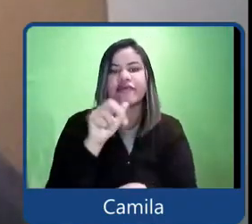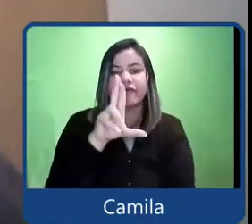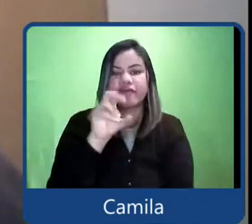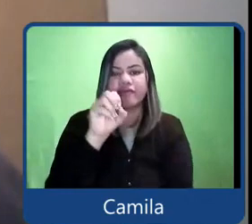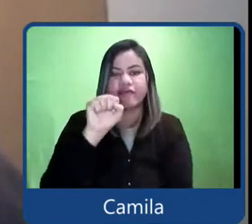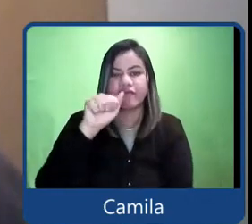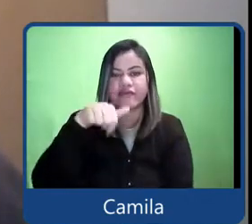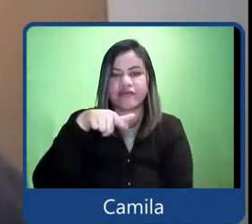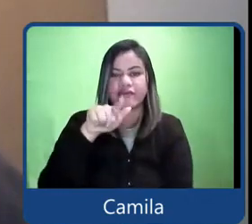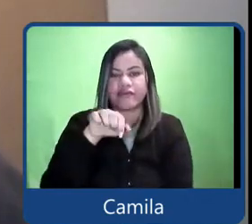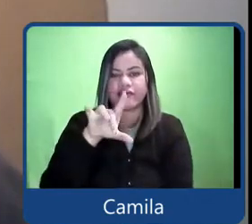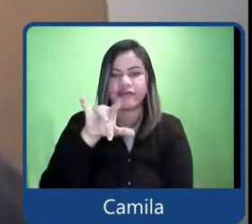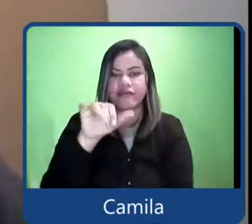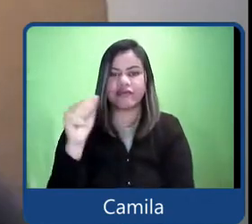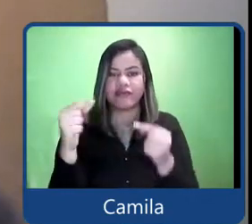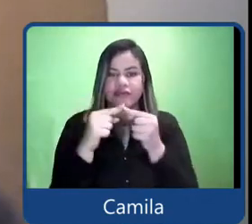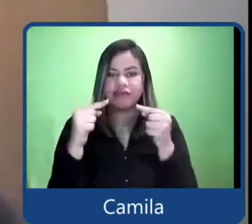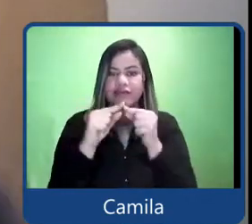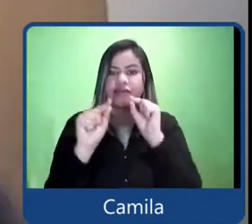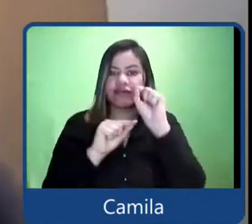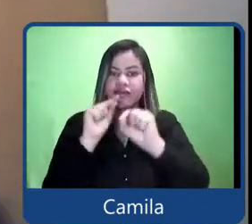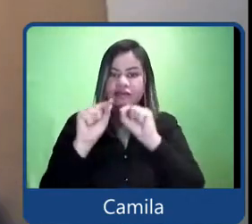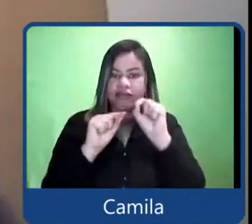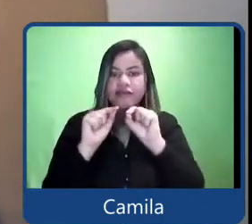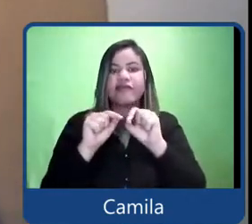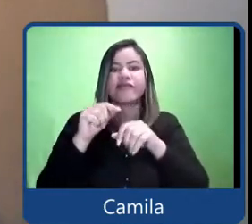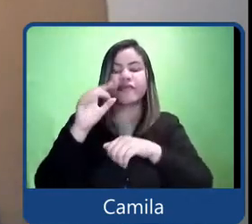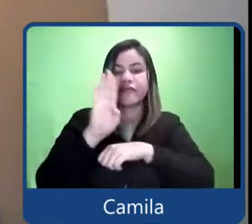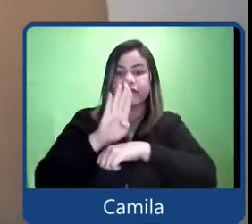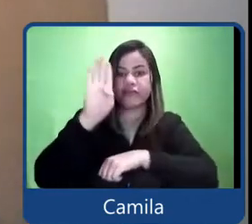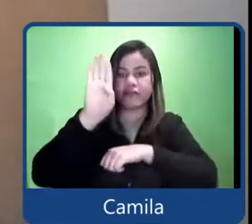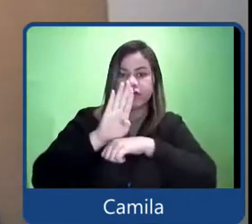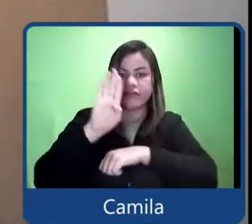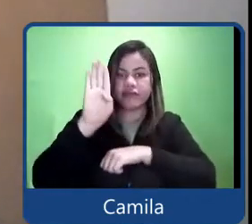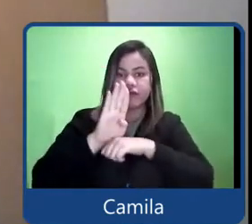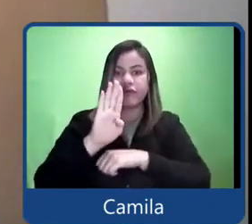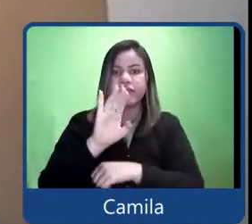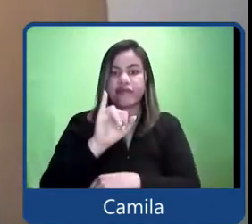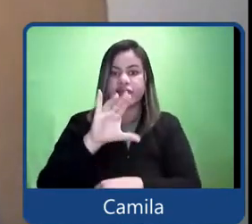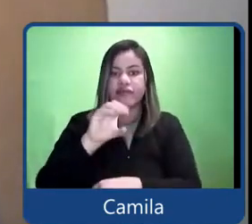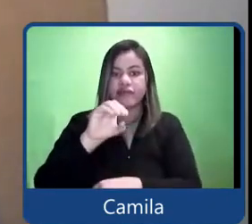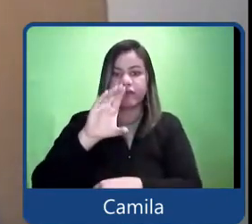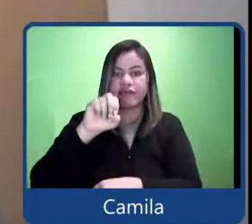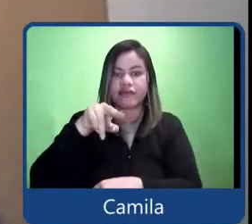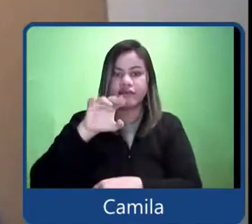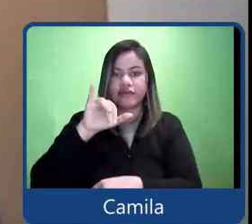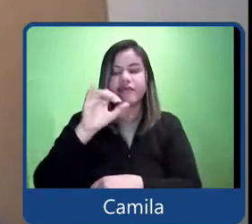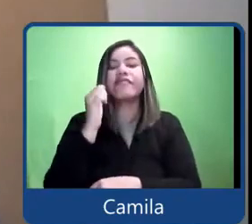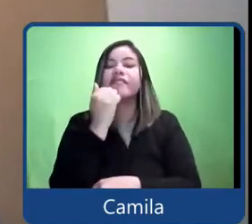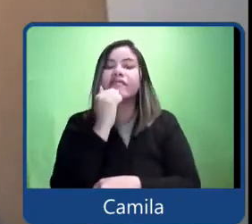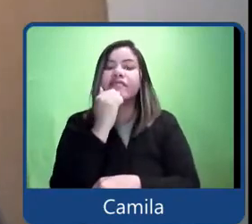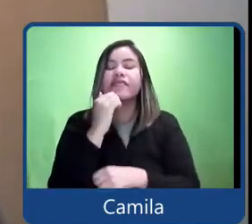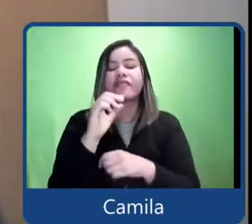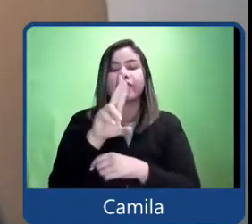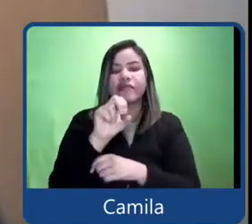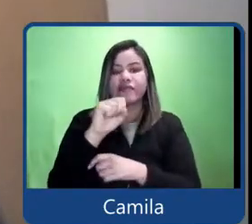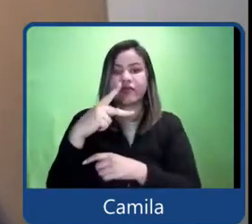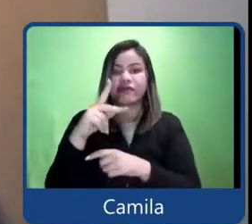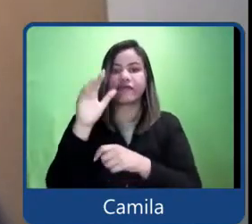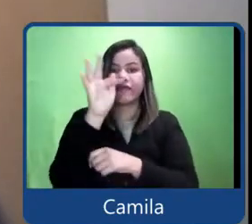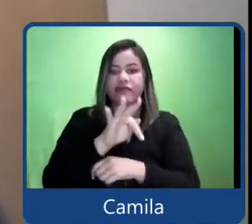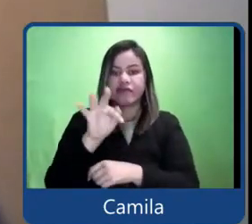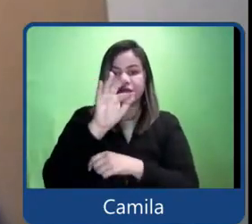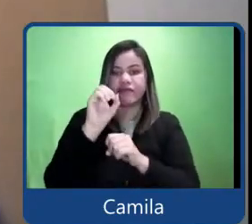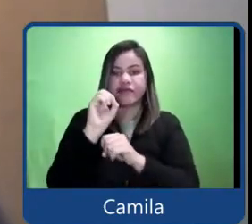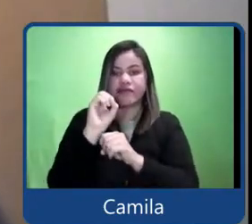é bacharel e licenciada em Ciências Biológicas pelo nosso querido Instituto de Biociências da USP, Faculdade de Educação, mestre